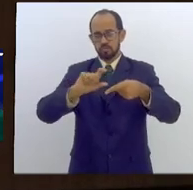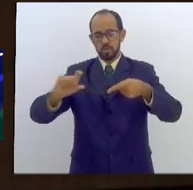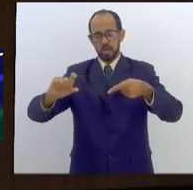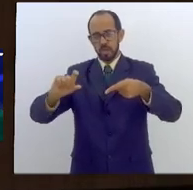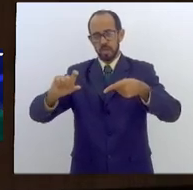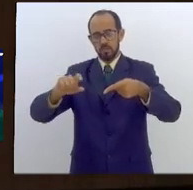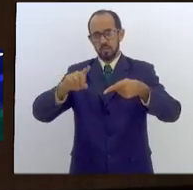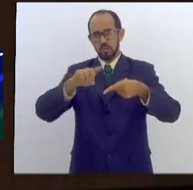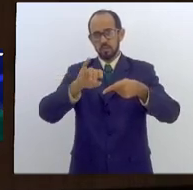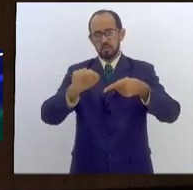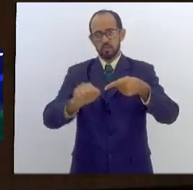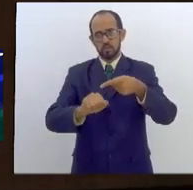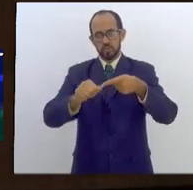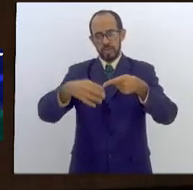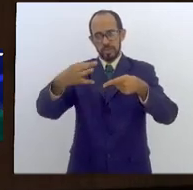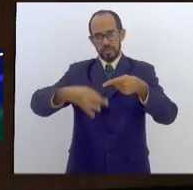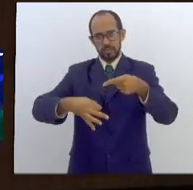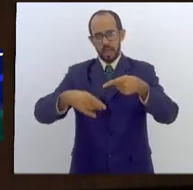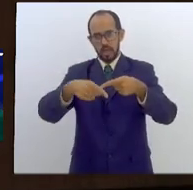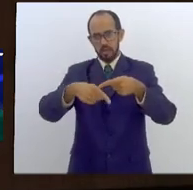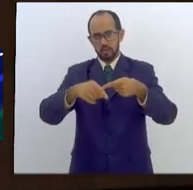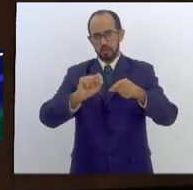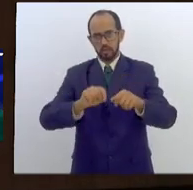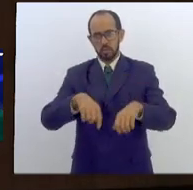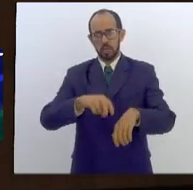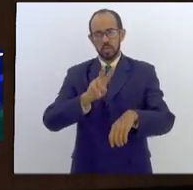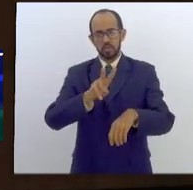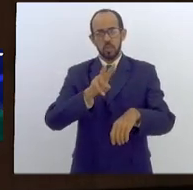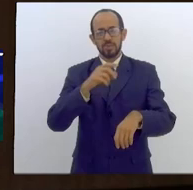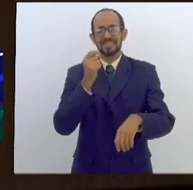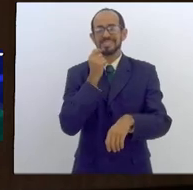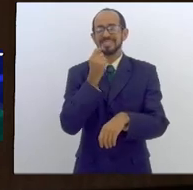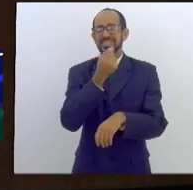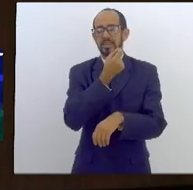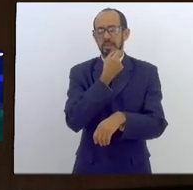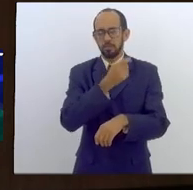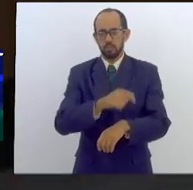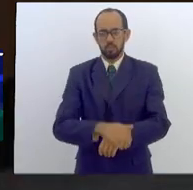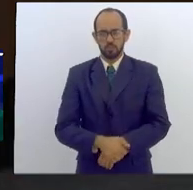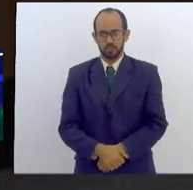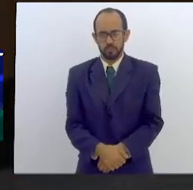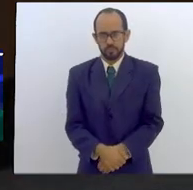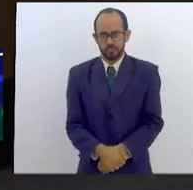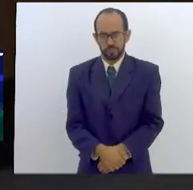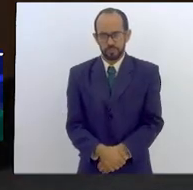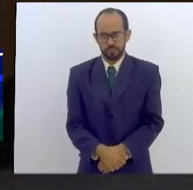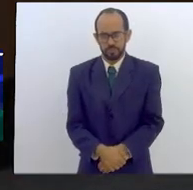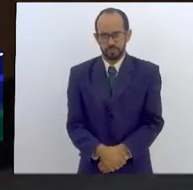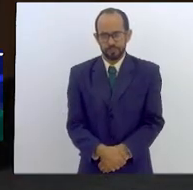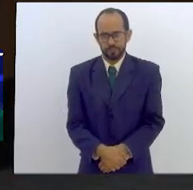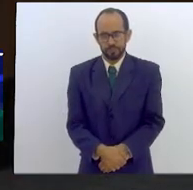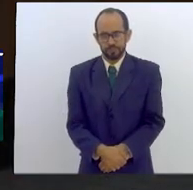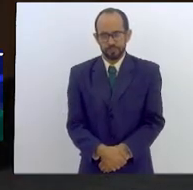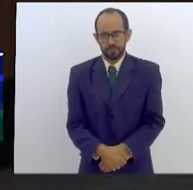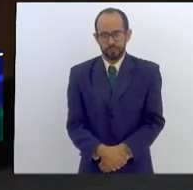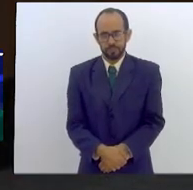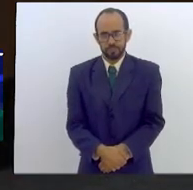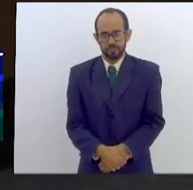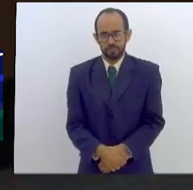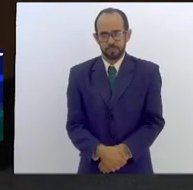a data devida, dia 2 de setembro. Então, é uma